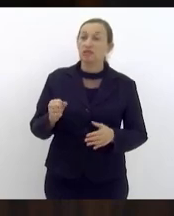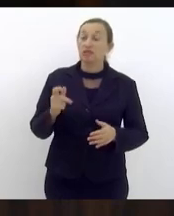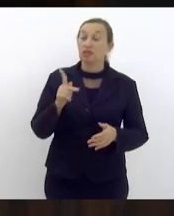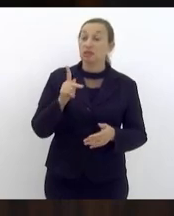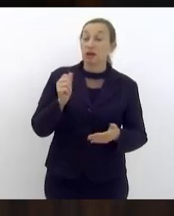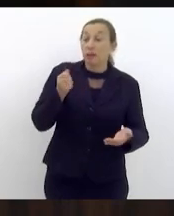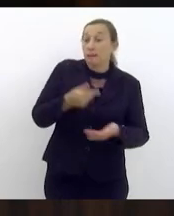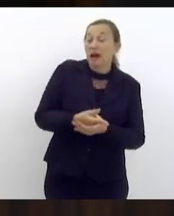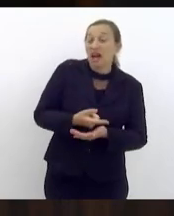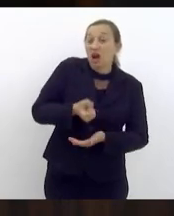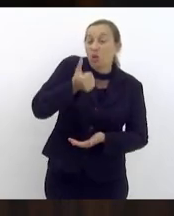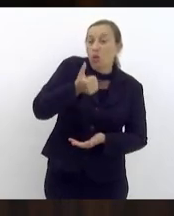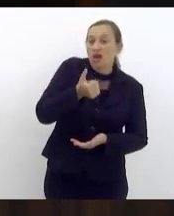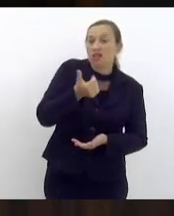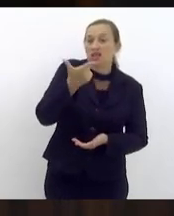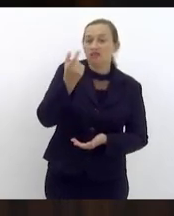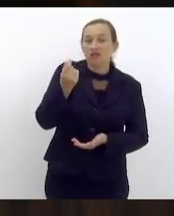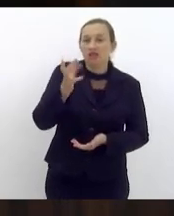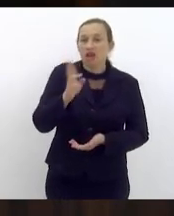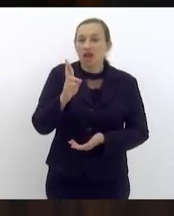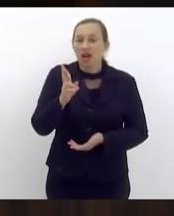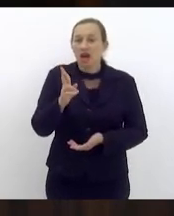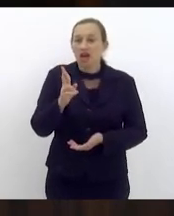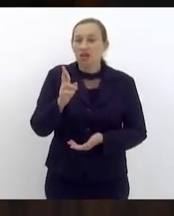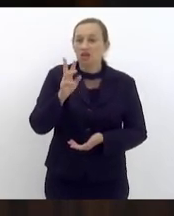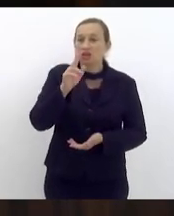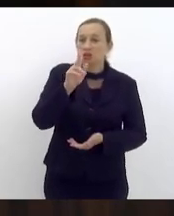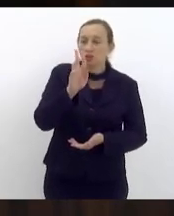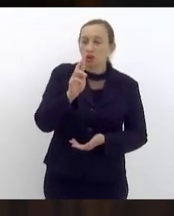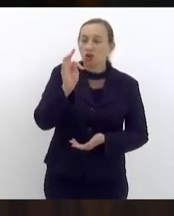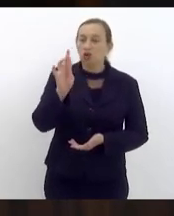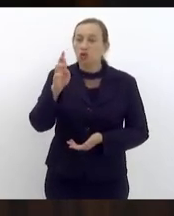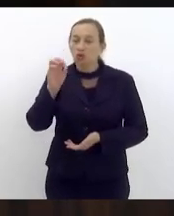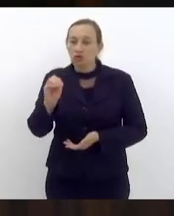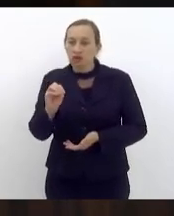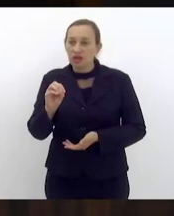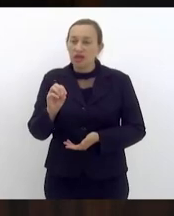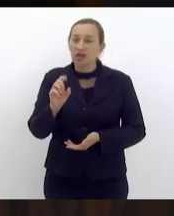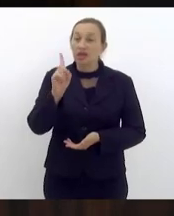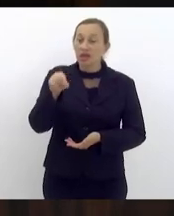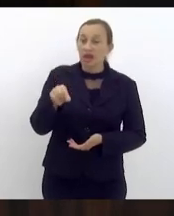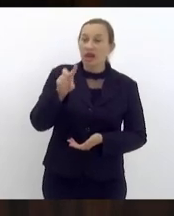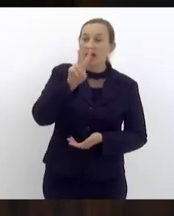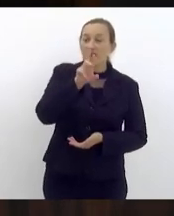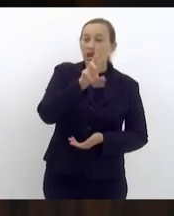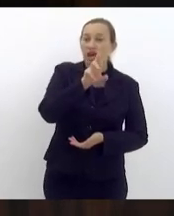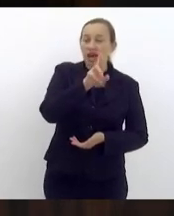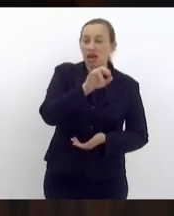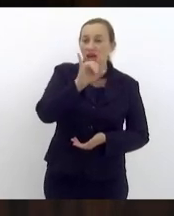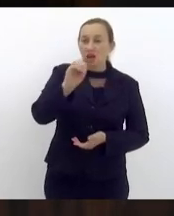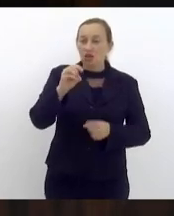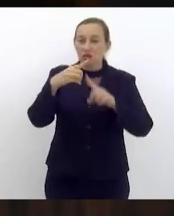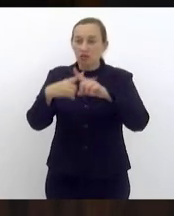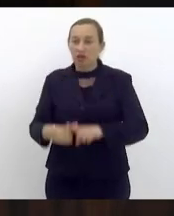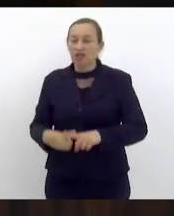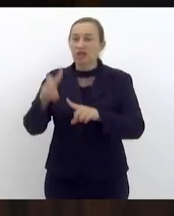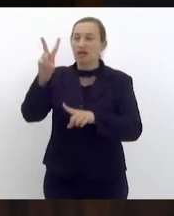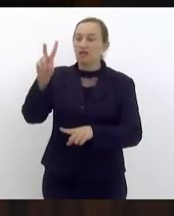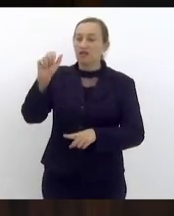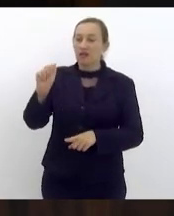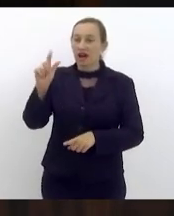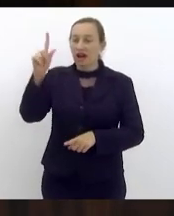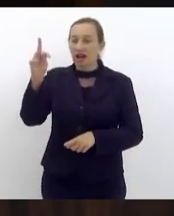paga quase r$ 20 de pedágio ali numa rodovia que é Rio Valadares Se colocasse